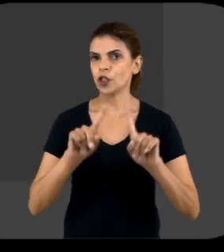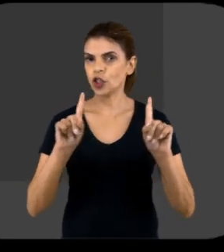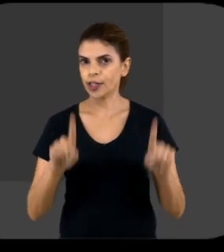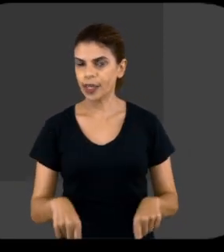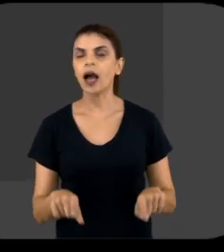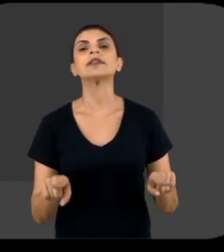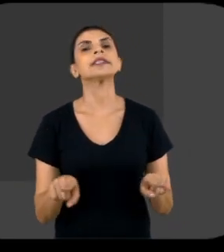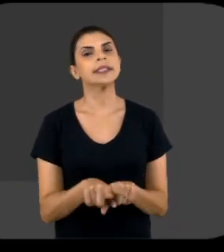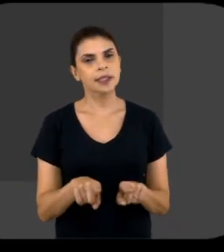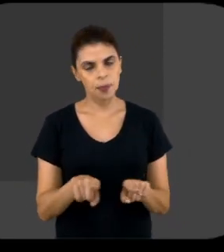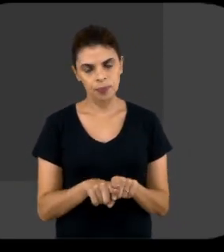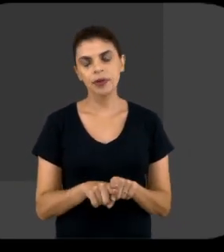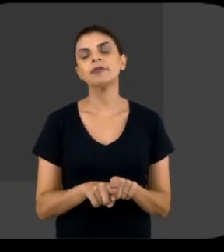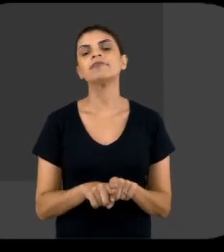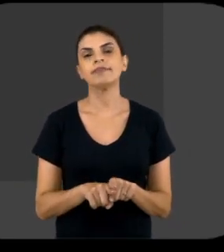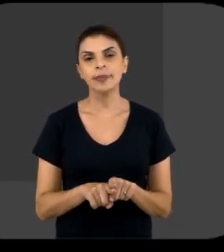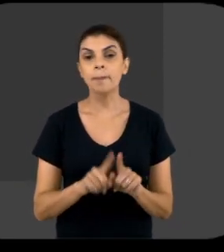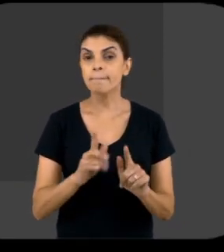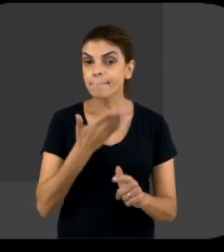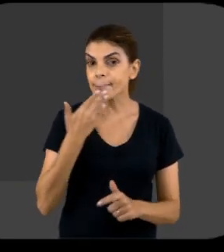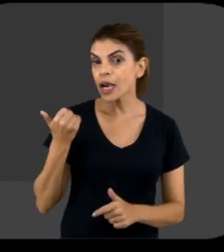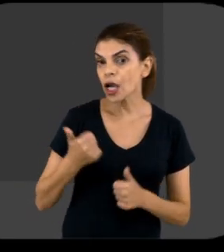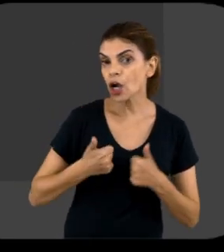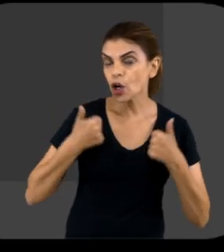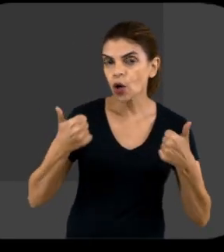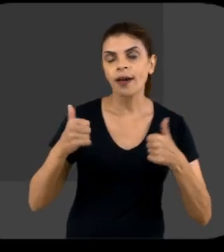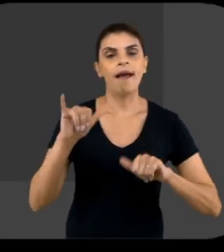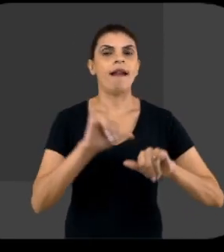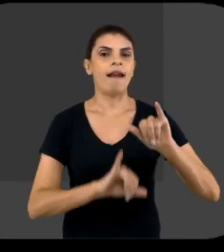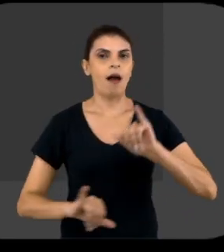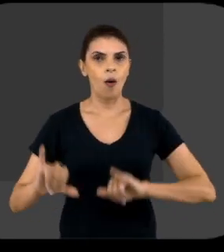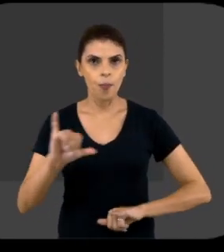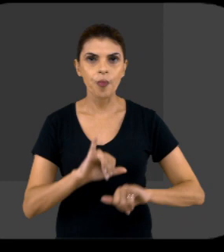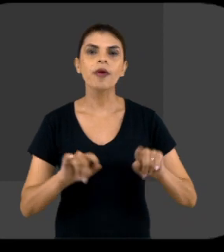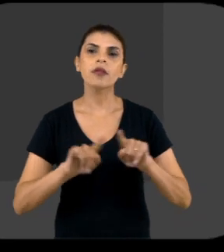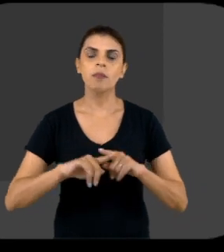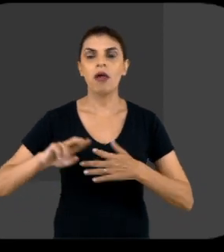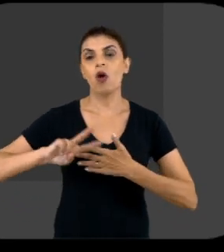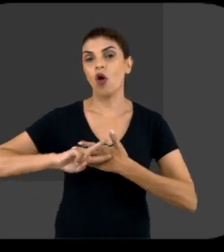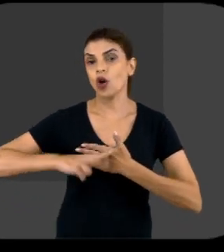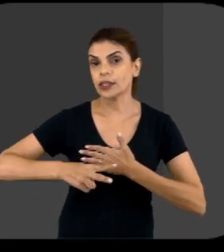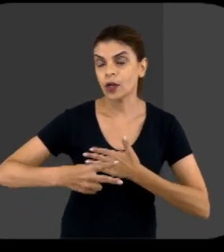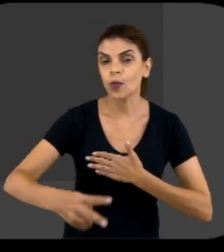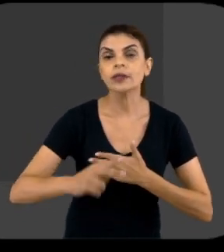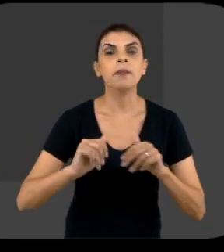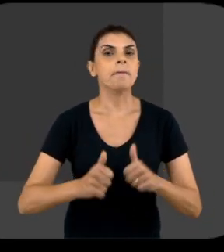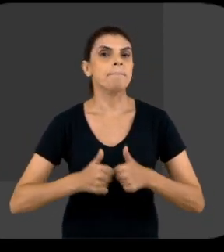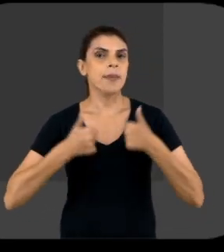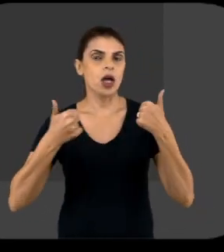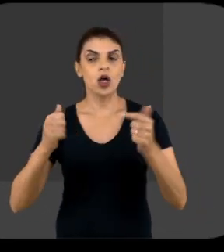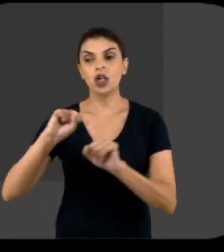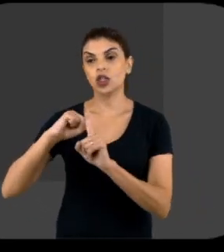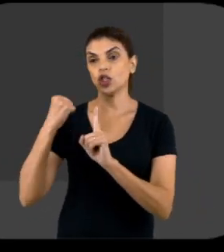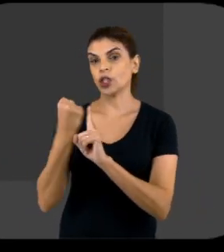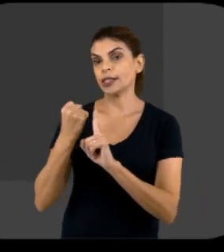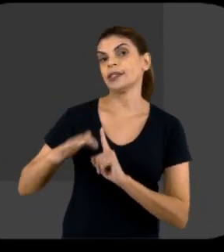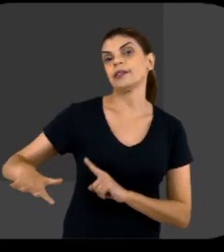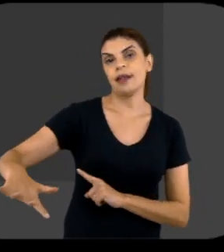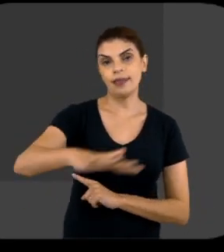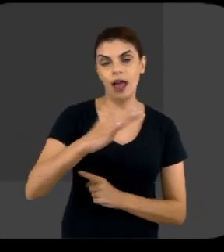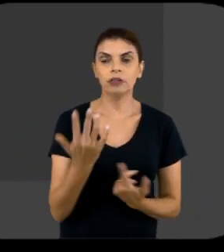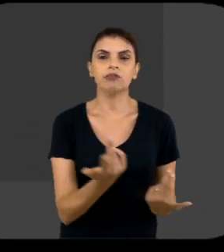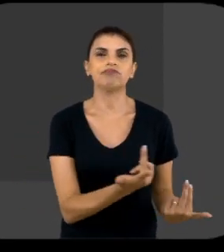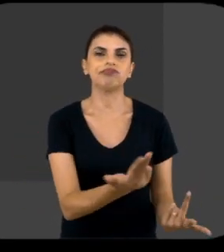funcionários, nós também estamos falando de melhoria do laboratório e, consequentemente, melhoria para a